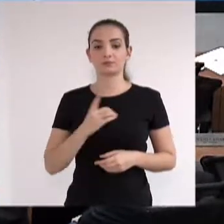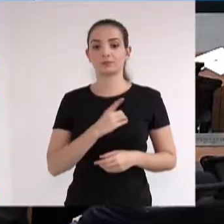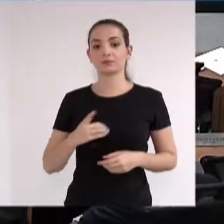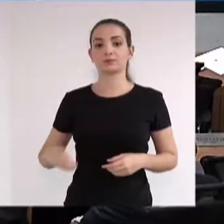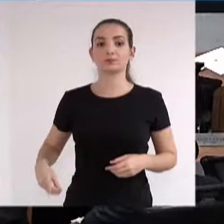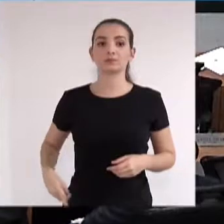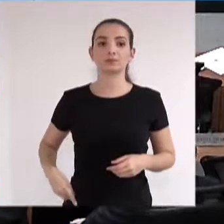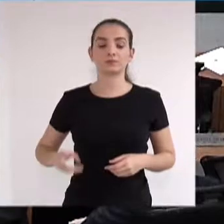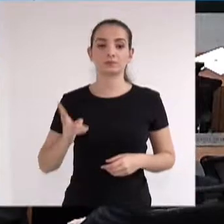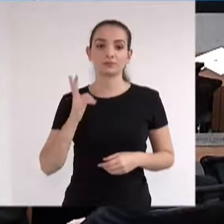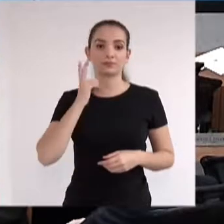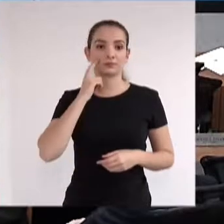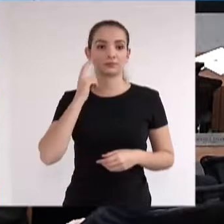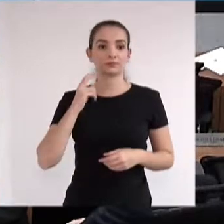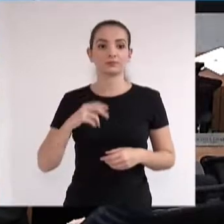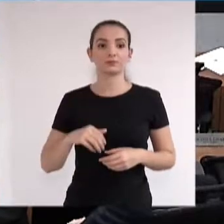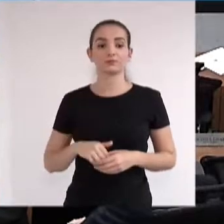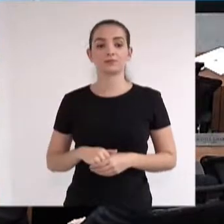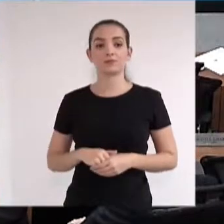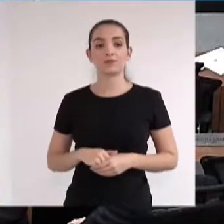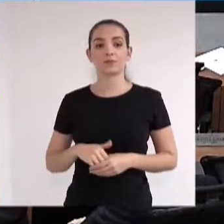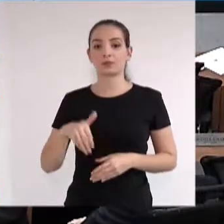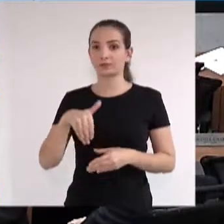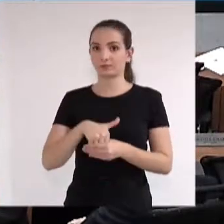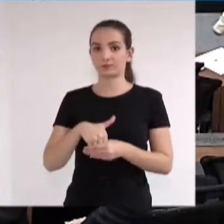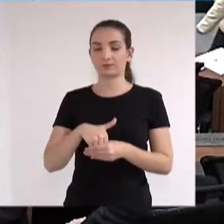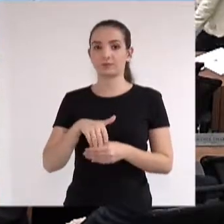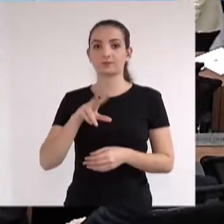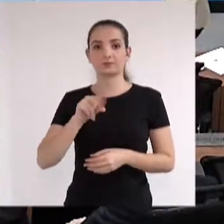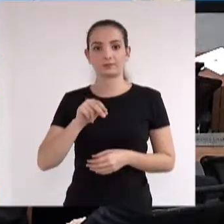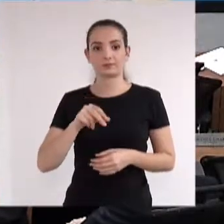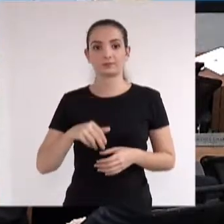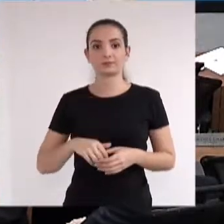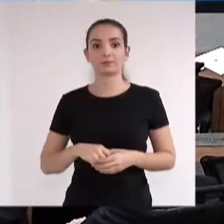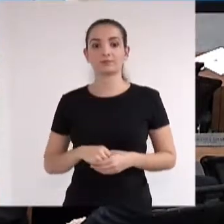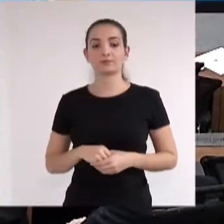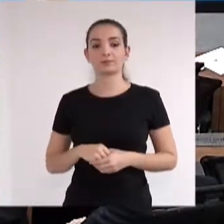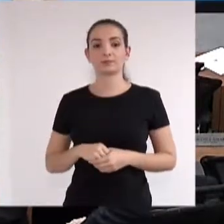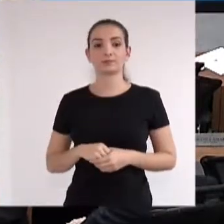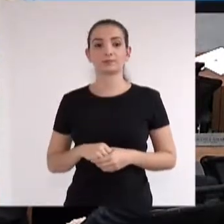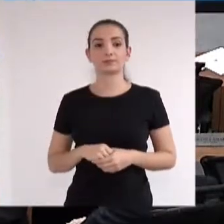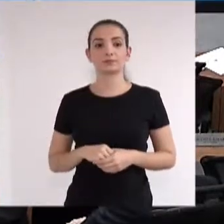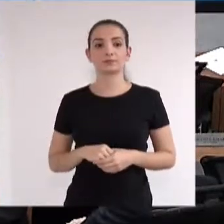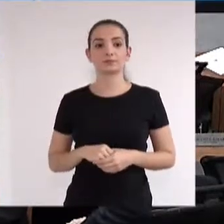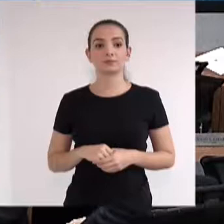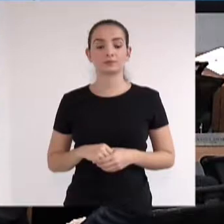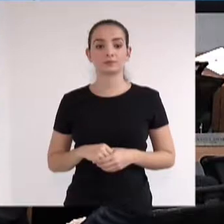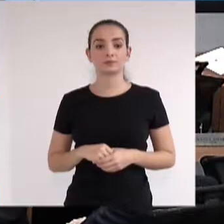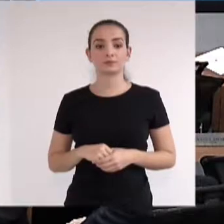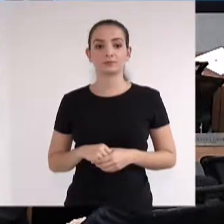Deputado Márcio Fernandes. Deputado Márcio Fernandes vota não.